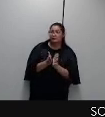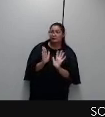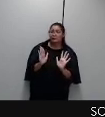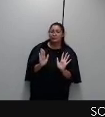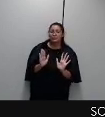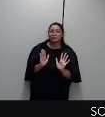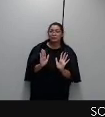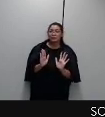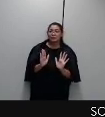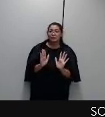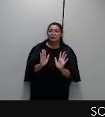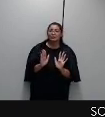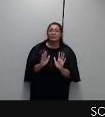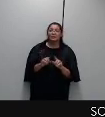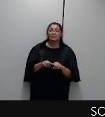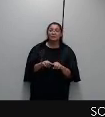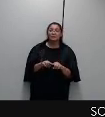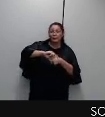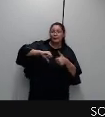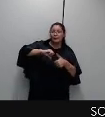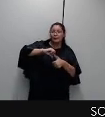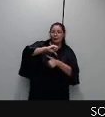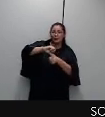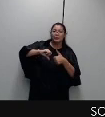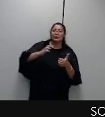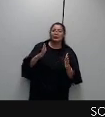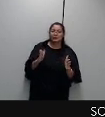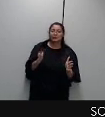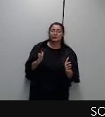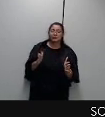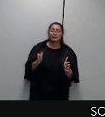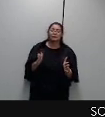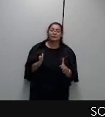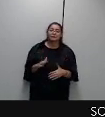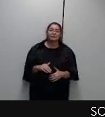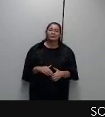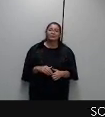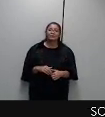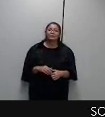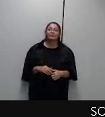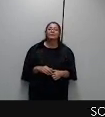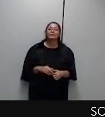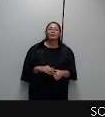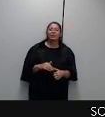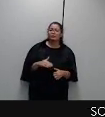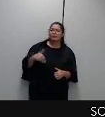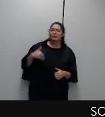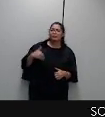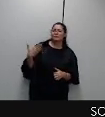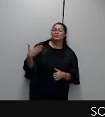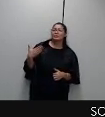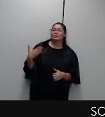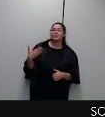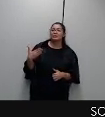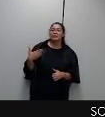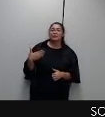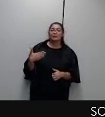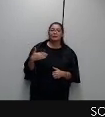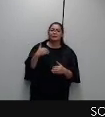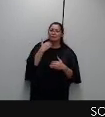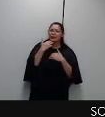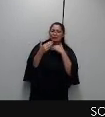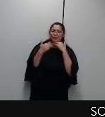alteração SIM que já era a natureza do Ato da própria natureza do Ato E além disso ninguém tem direito